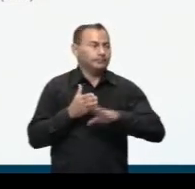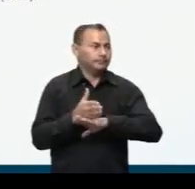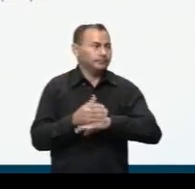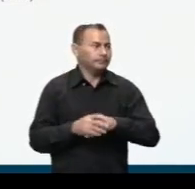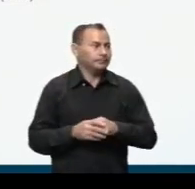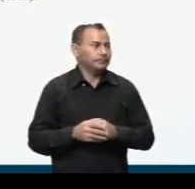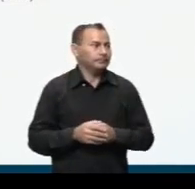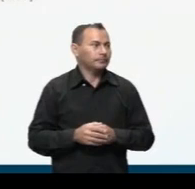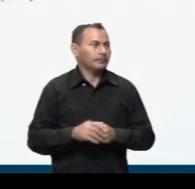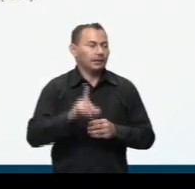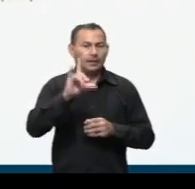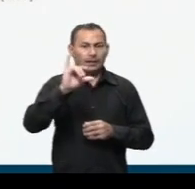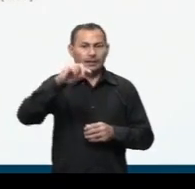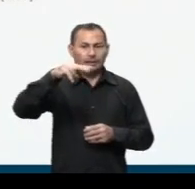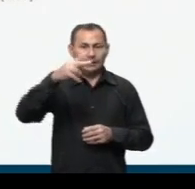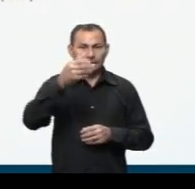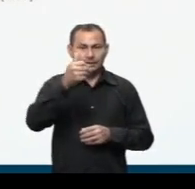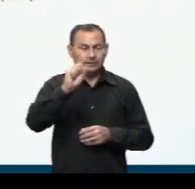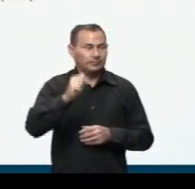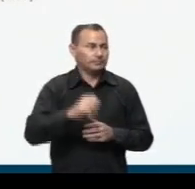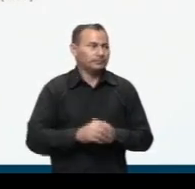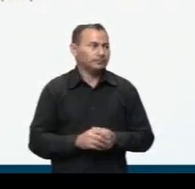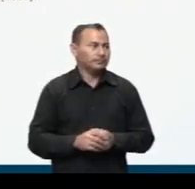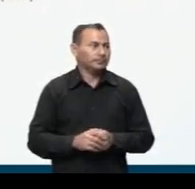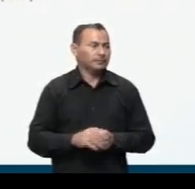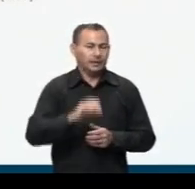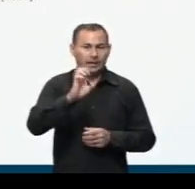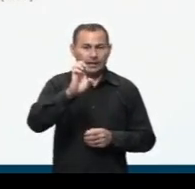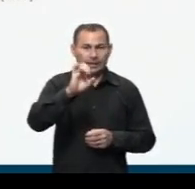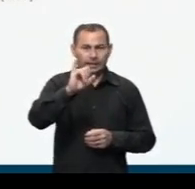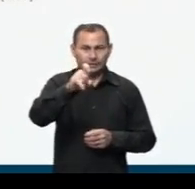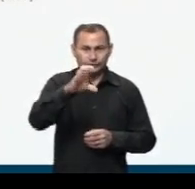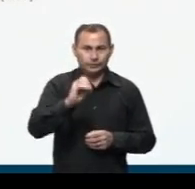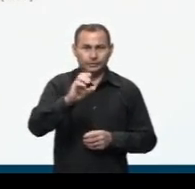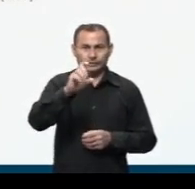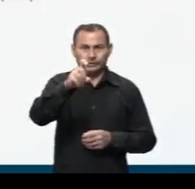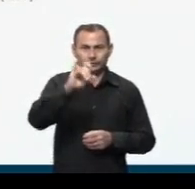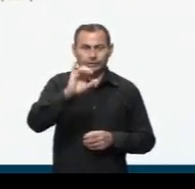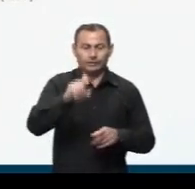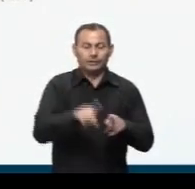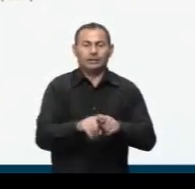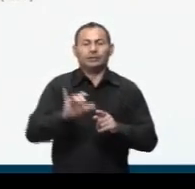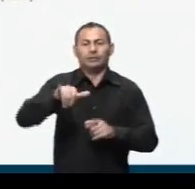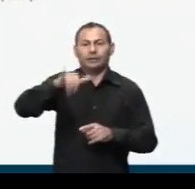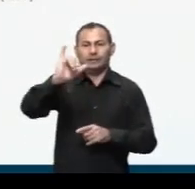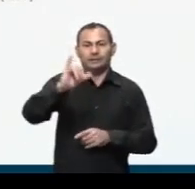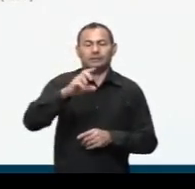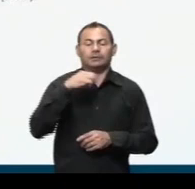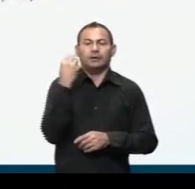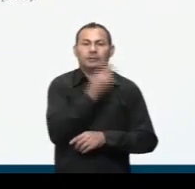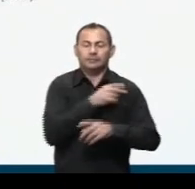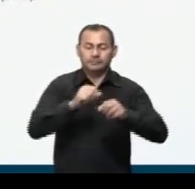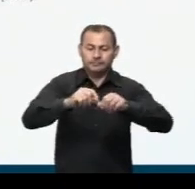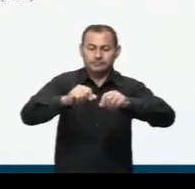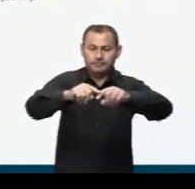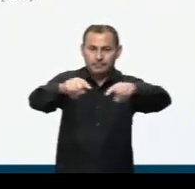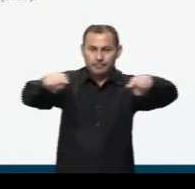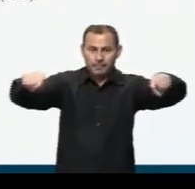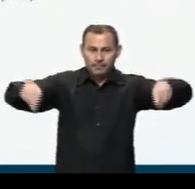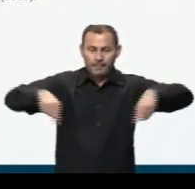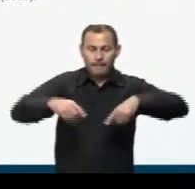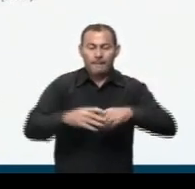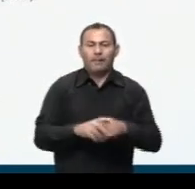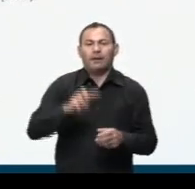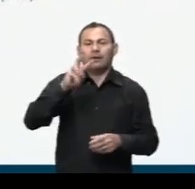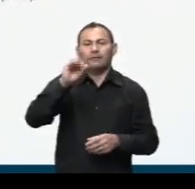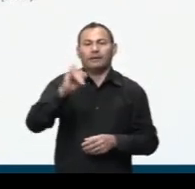cruzando linhas, então, ó, eixo X e um eixo Y no nosso terreno, tá?